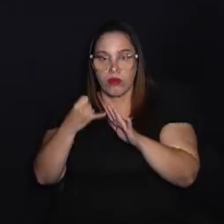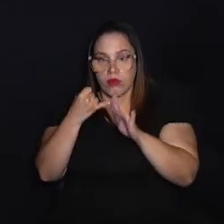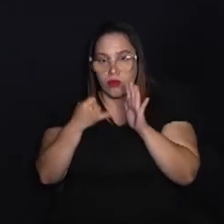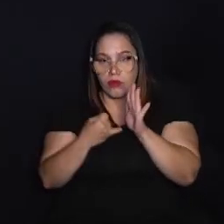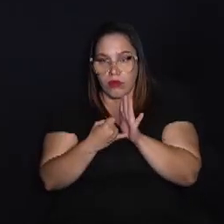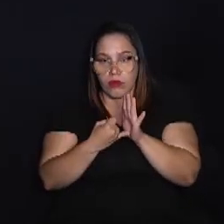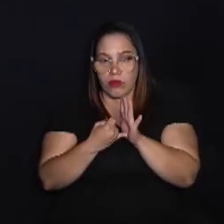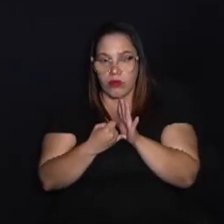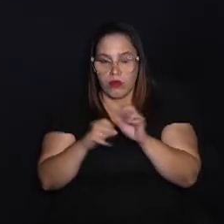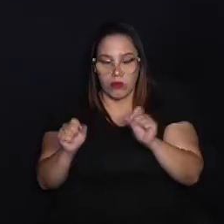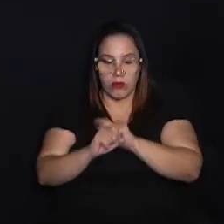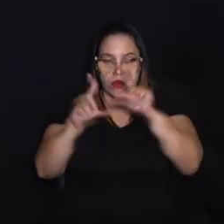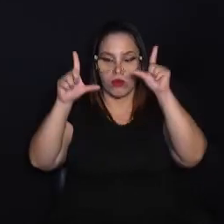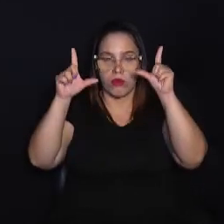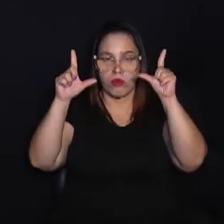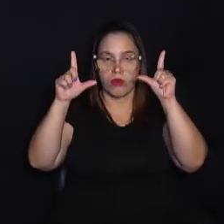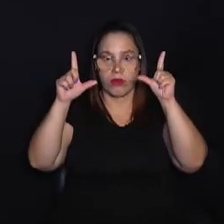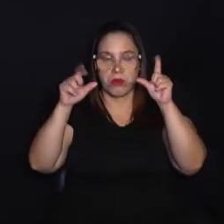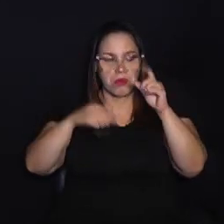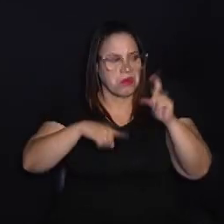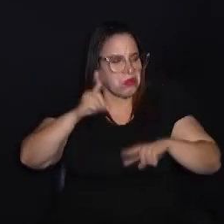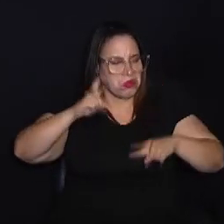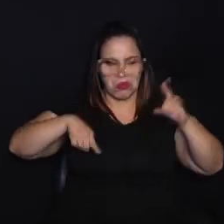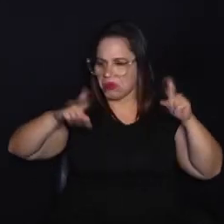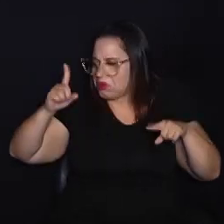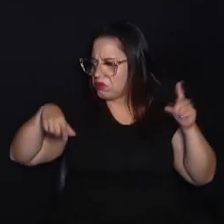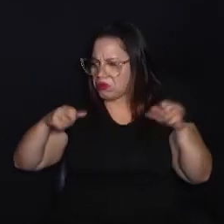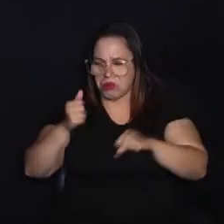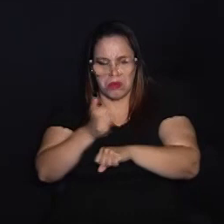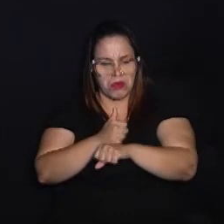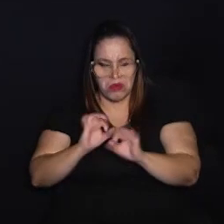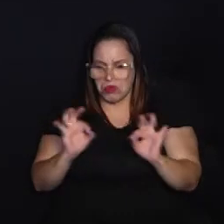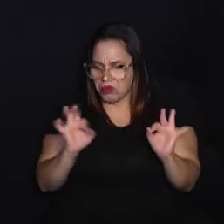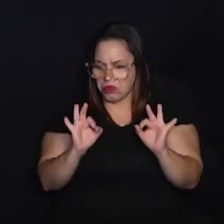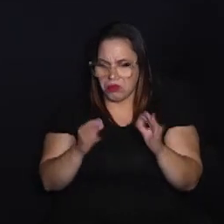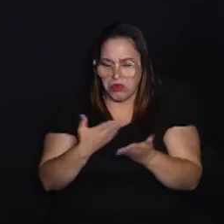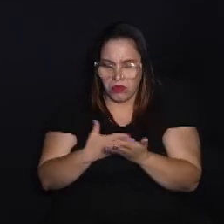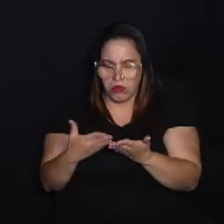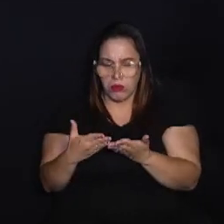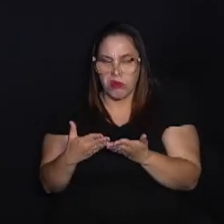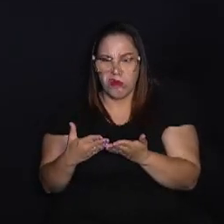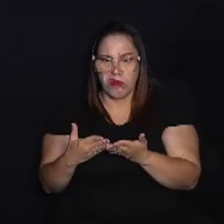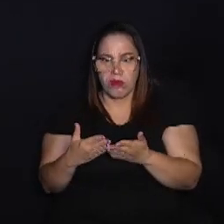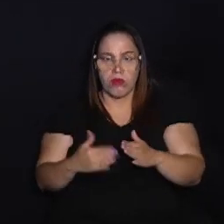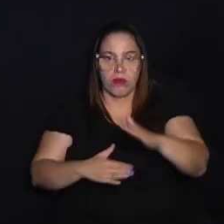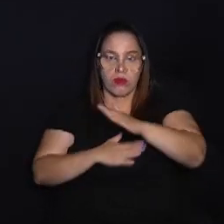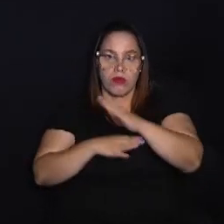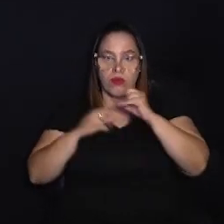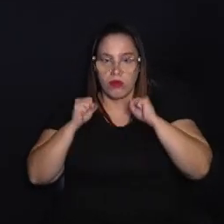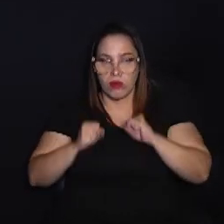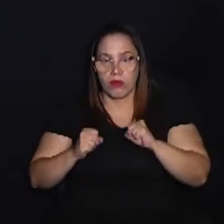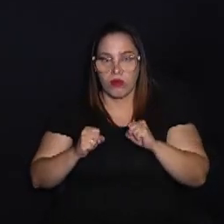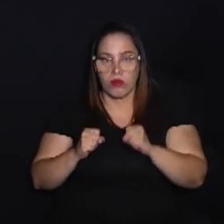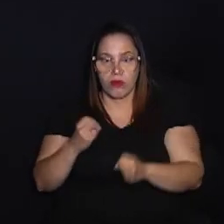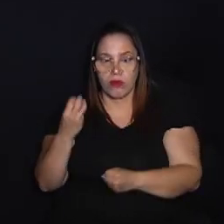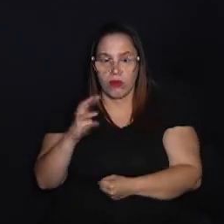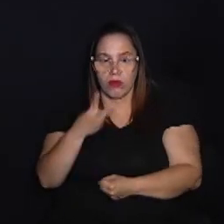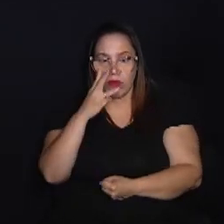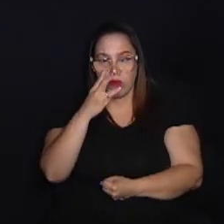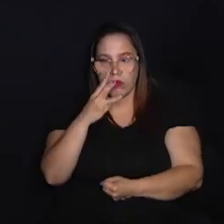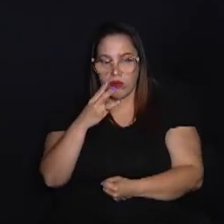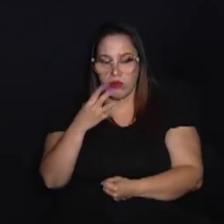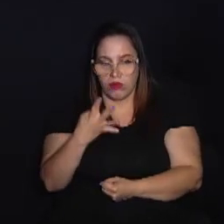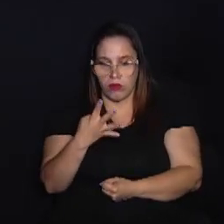instituições que se destacam nas mais diversas áreas. Atualmente, a Casa pode conceder